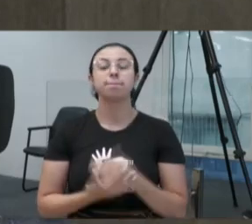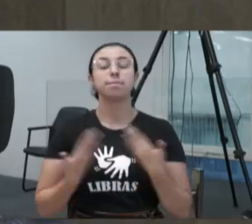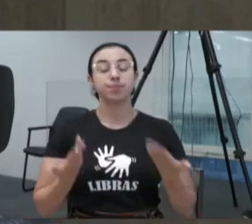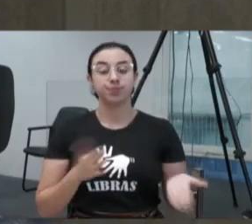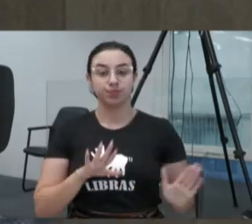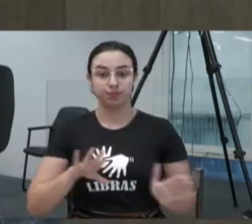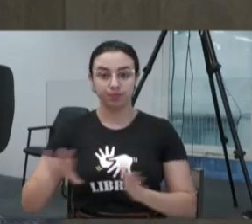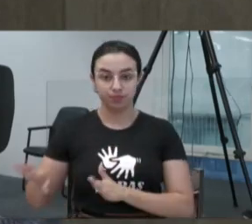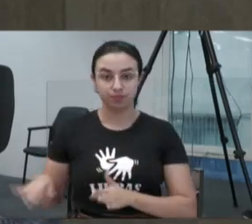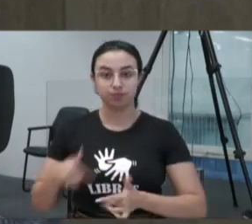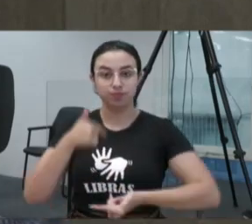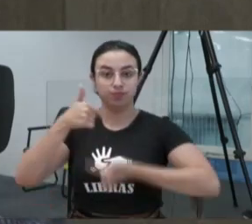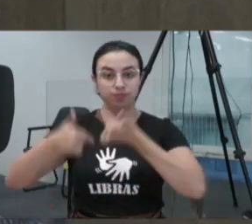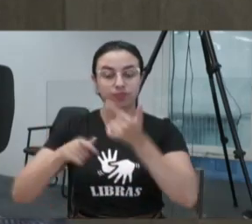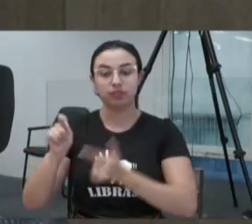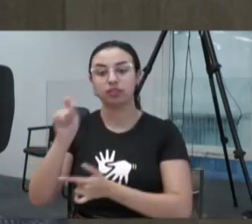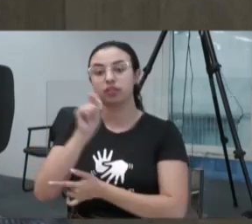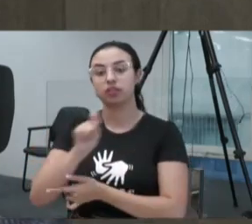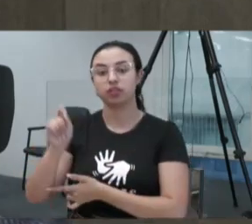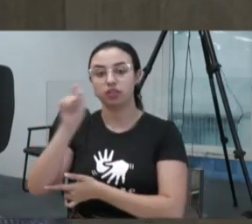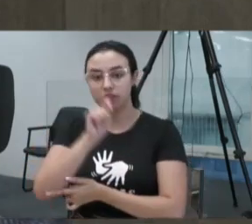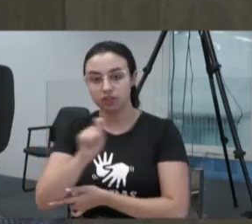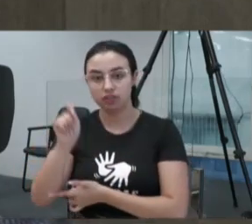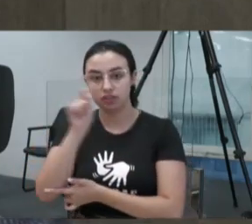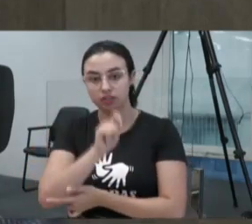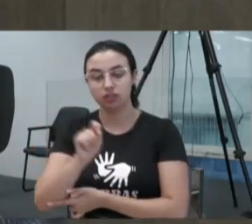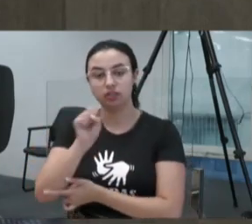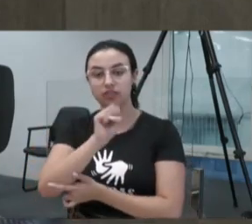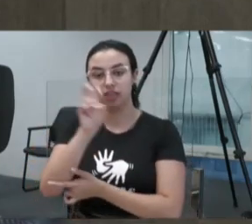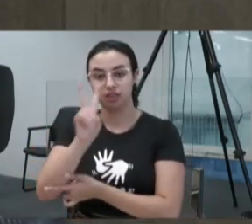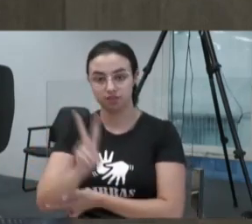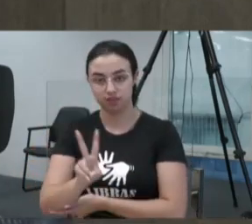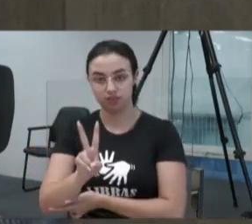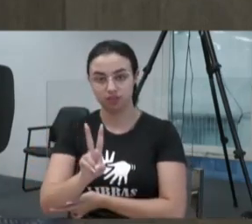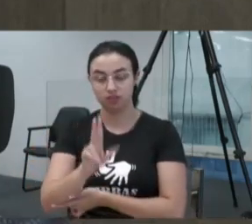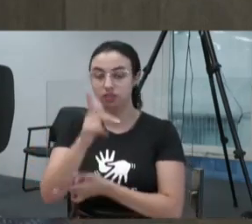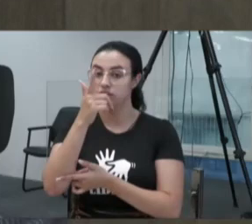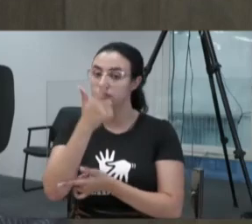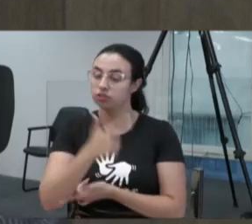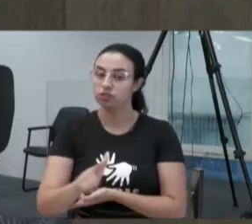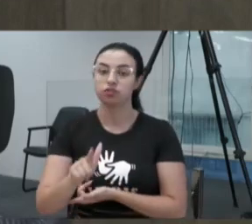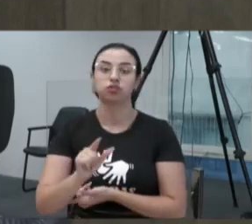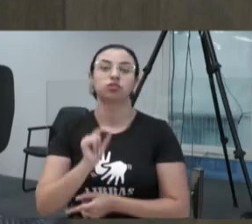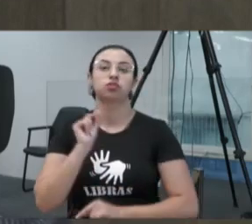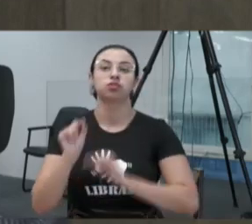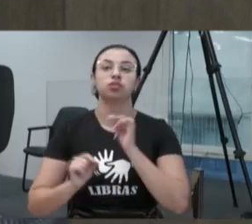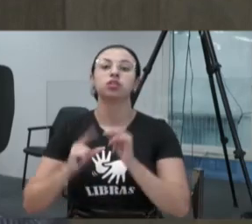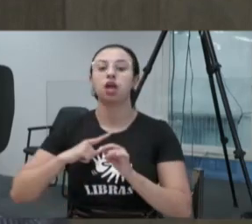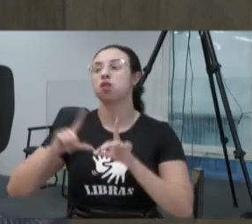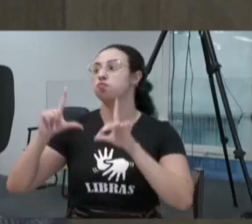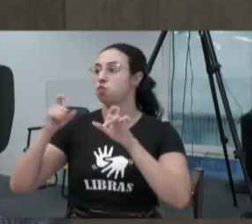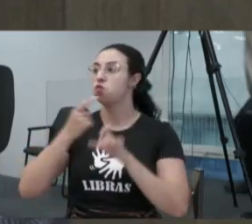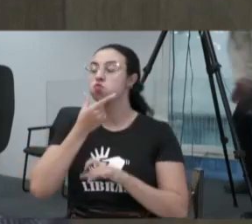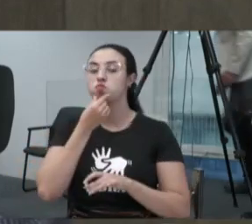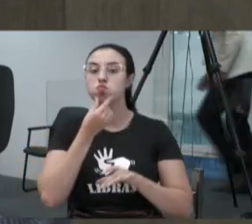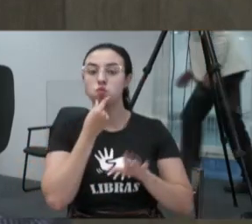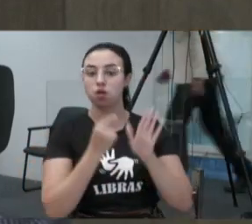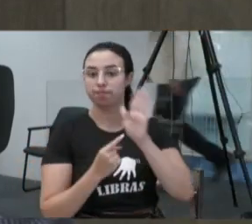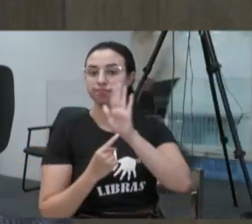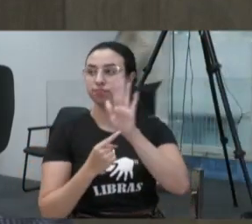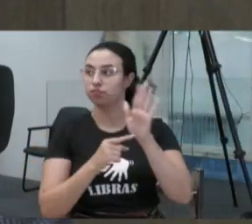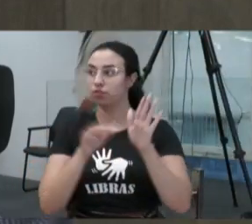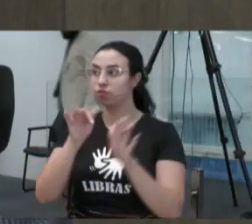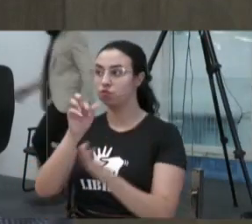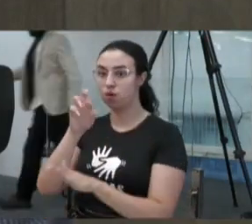também feito ali pela Associação Unificadas do Serra Verde, mais um dos muitos. Está aí uma foto do Formiga Veloz, nosso mascote